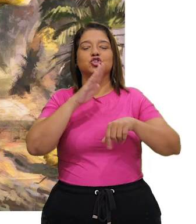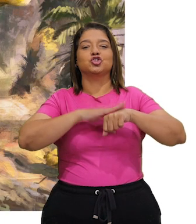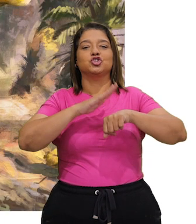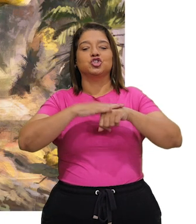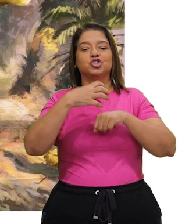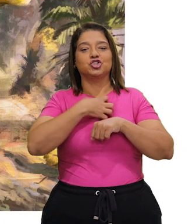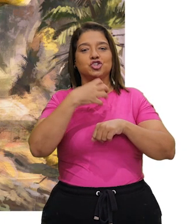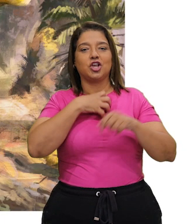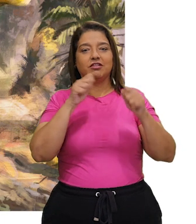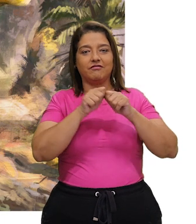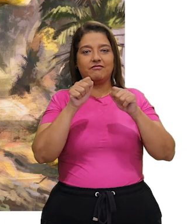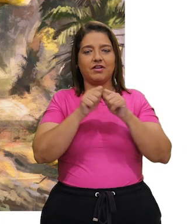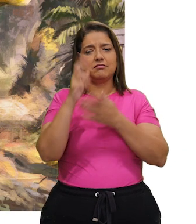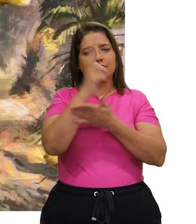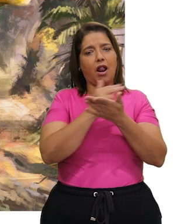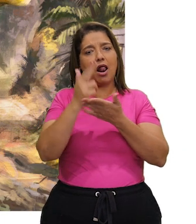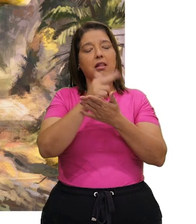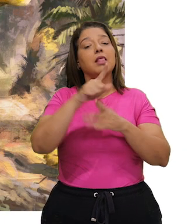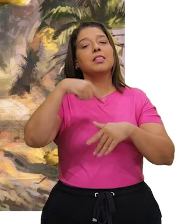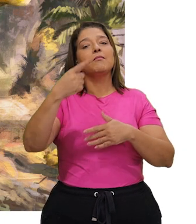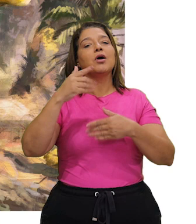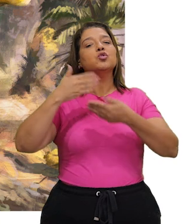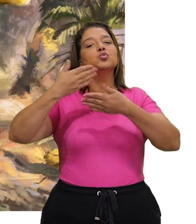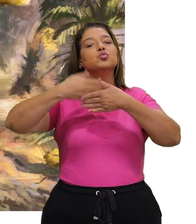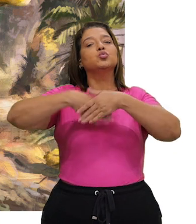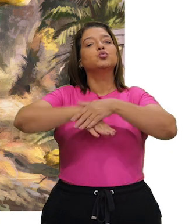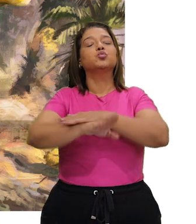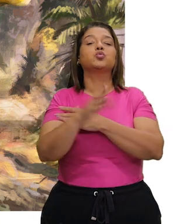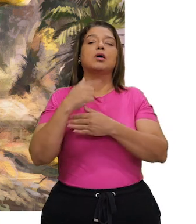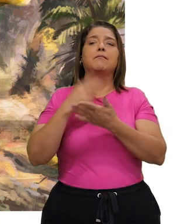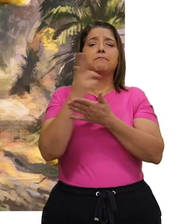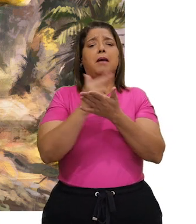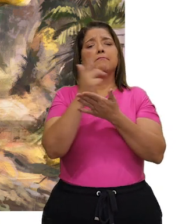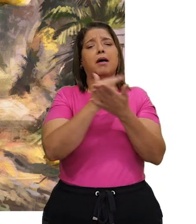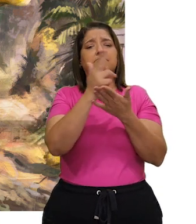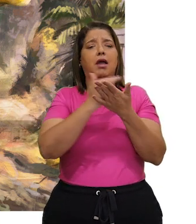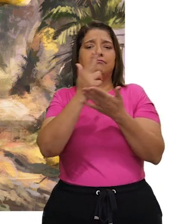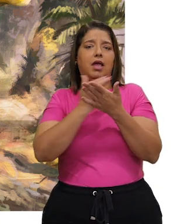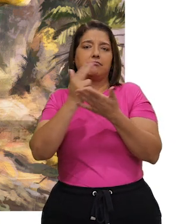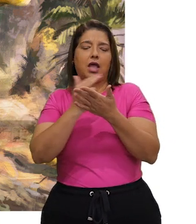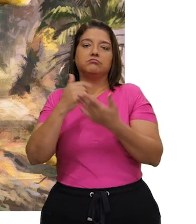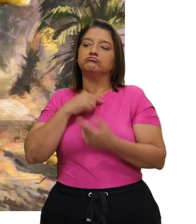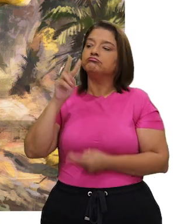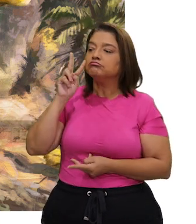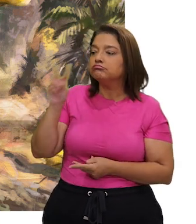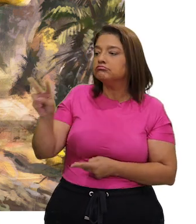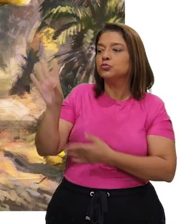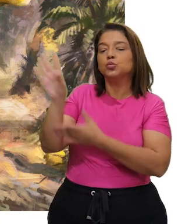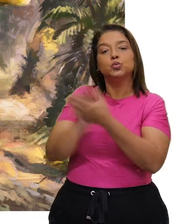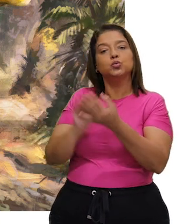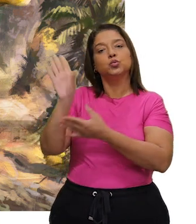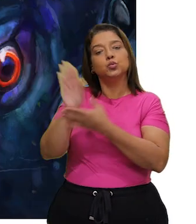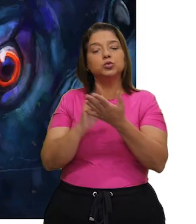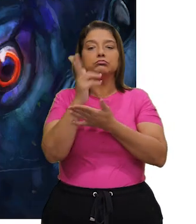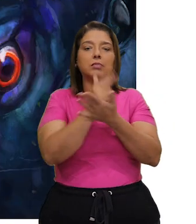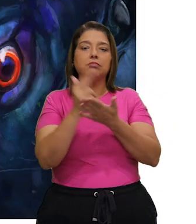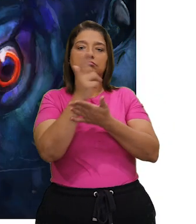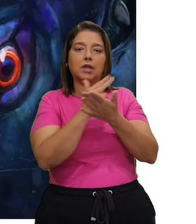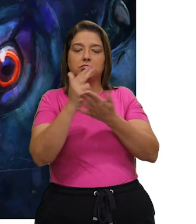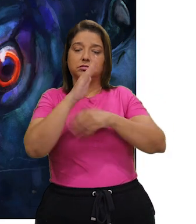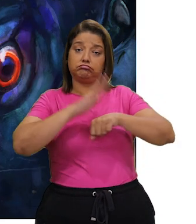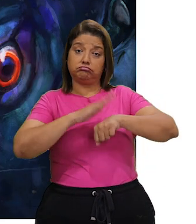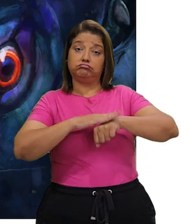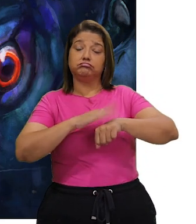e automática você não tá percebendo detalhes então eu gosto de praticar o desenho de observação com essas imagens quando eu